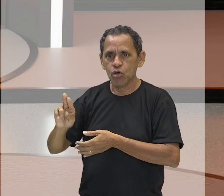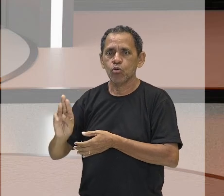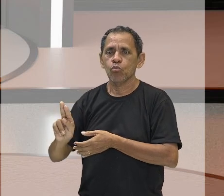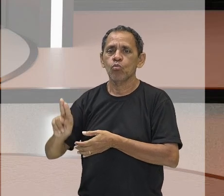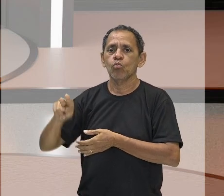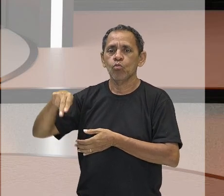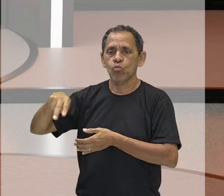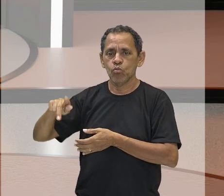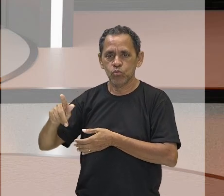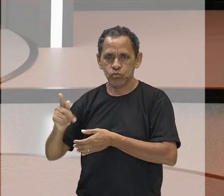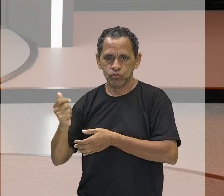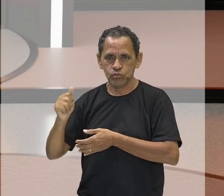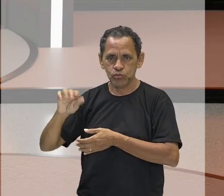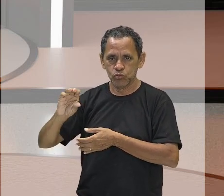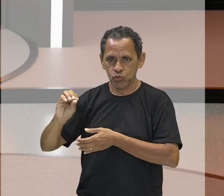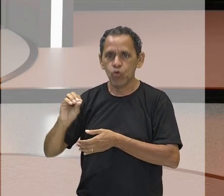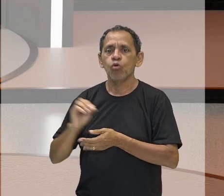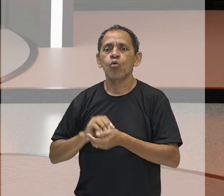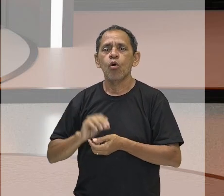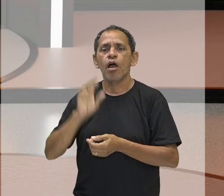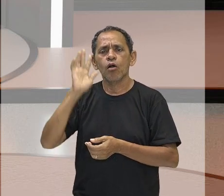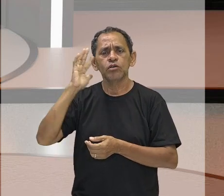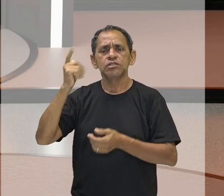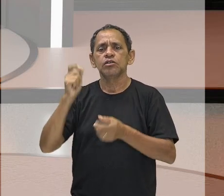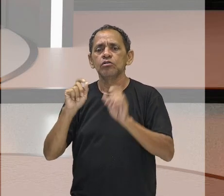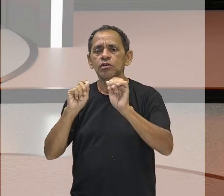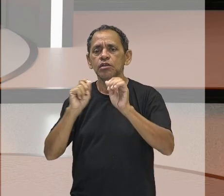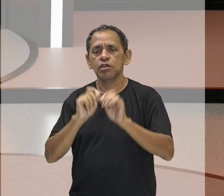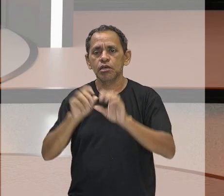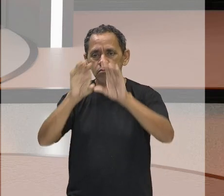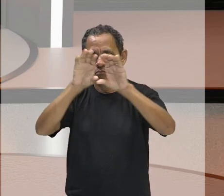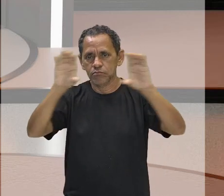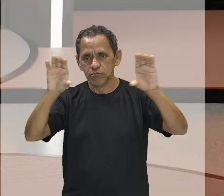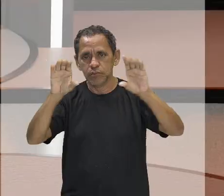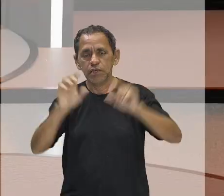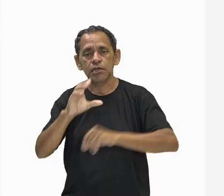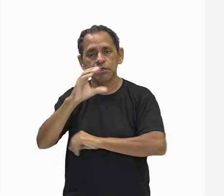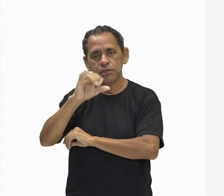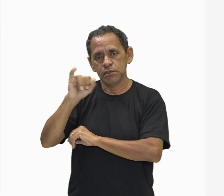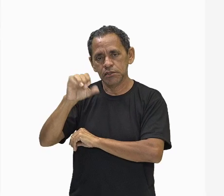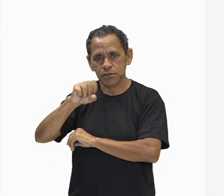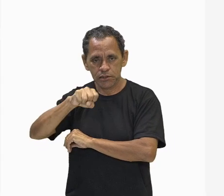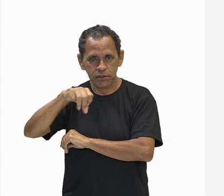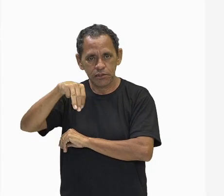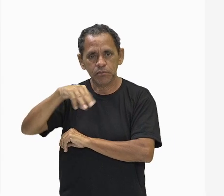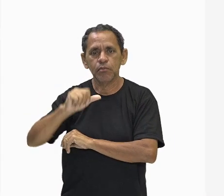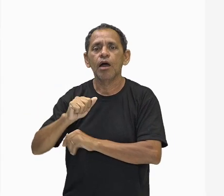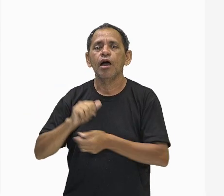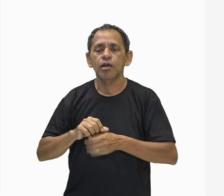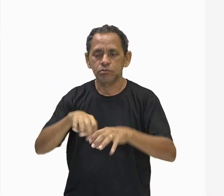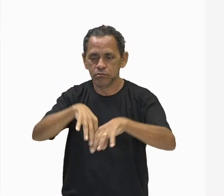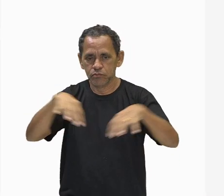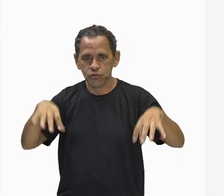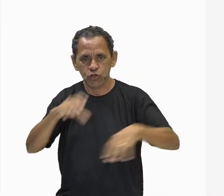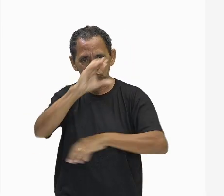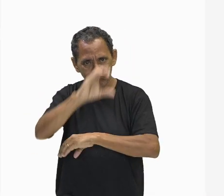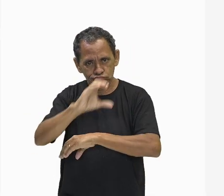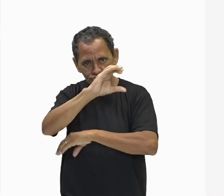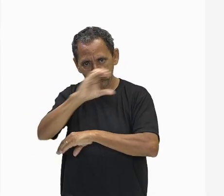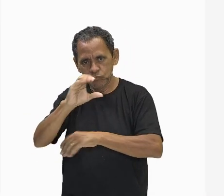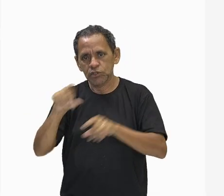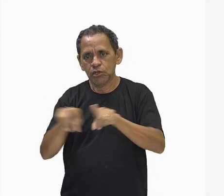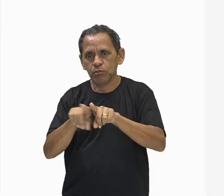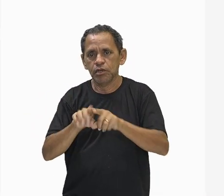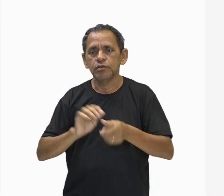Gente. Aconteceu, de fato, ali o grande cisma do Oriente, a divisão da cristandade. Vamos adiante com o texto. Vamos lá, gente. Cisma